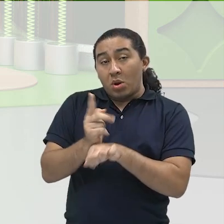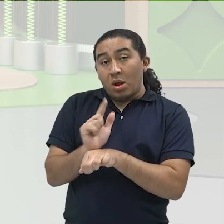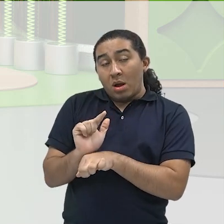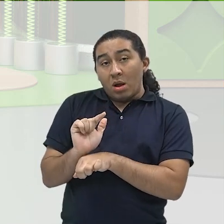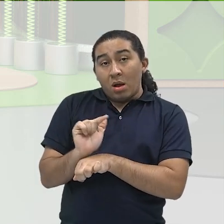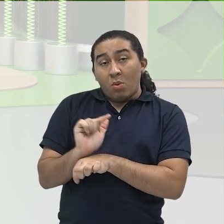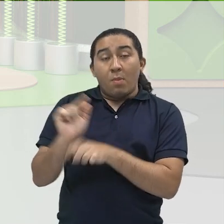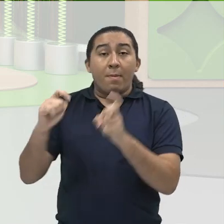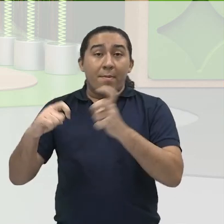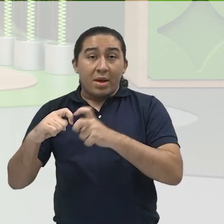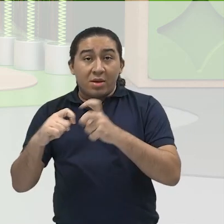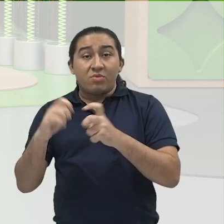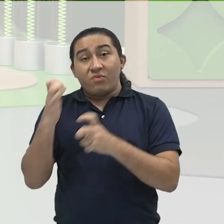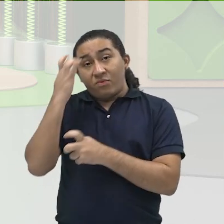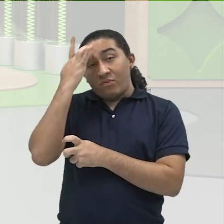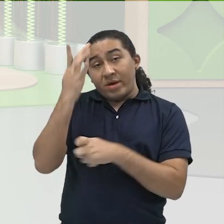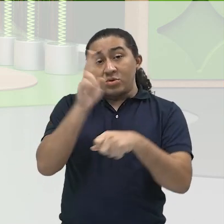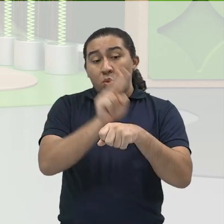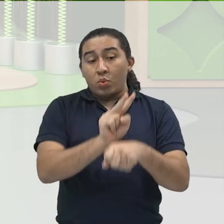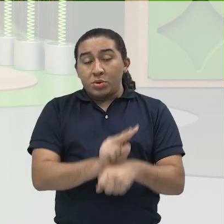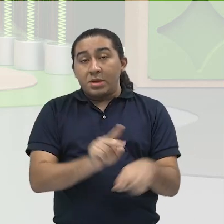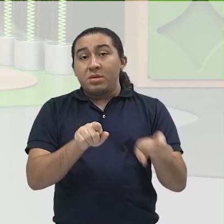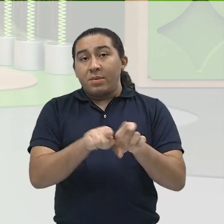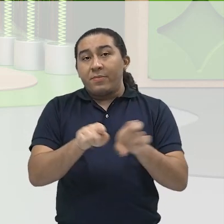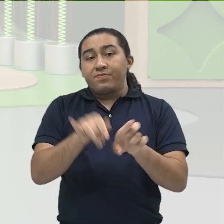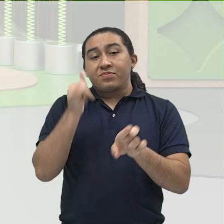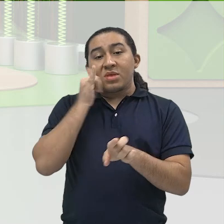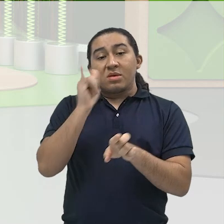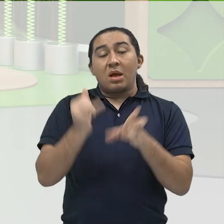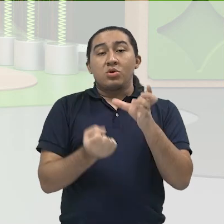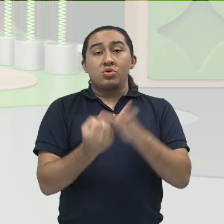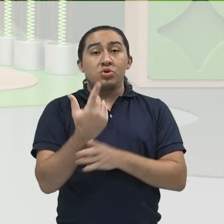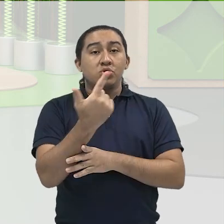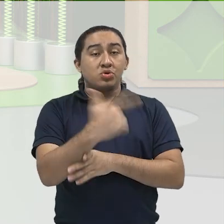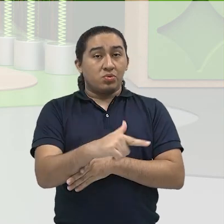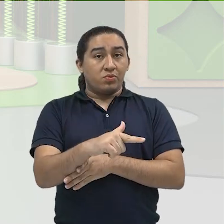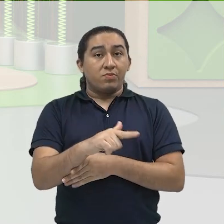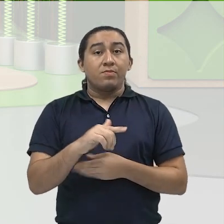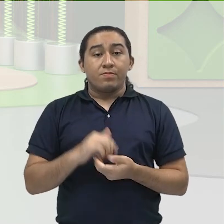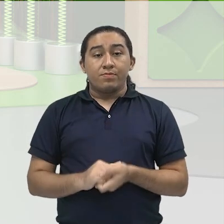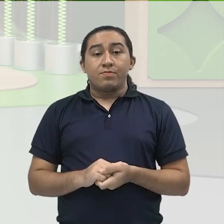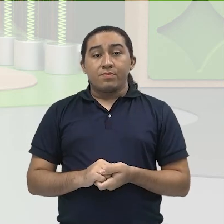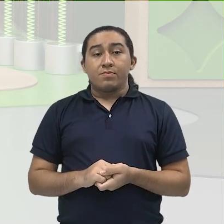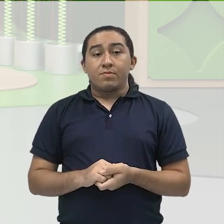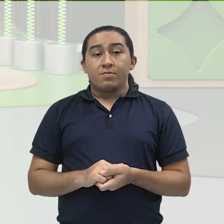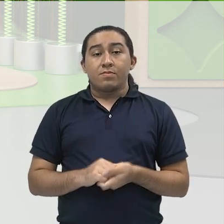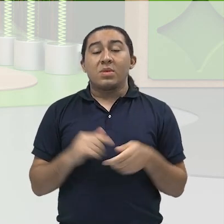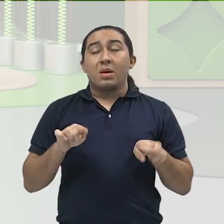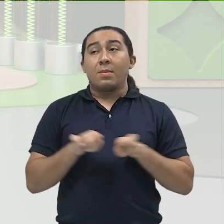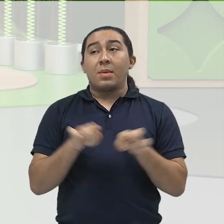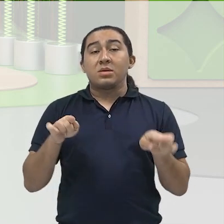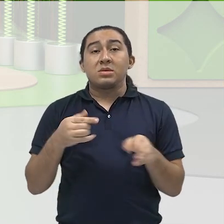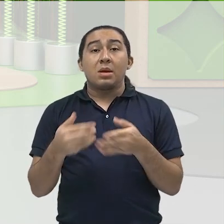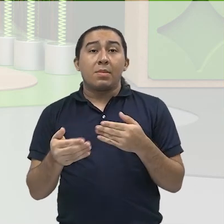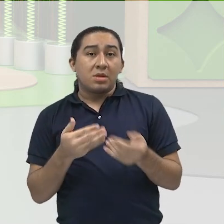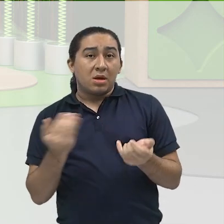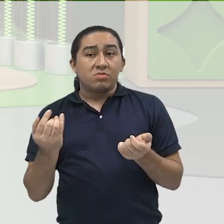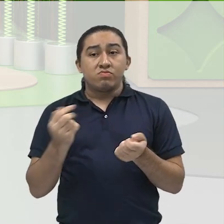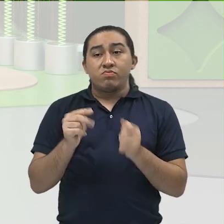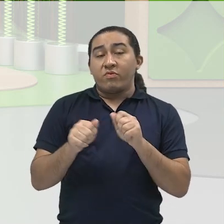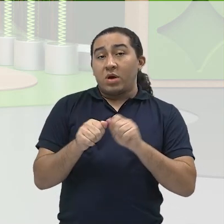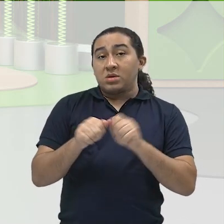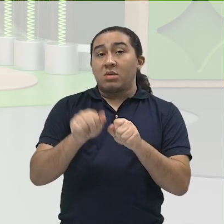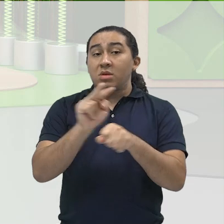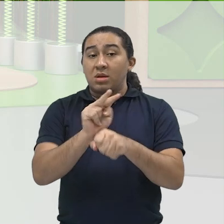fica para tratar e, quem sabe, né, ali evitar que apareçam essas lesões. Mas independente, né, de realizar o